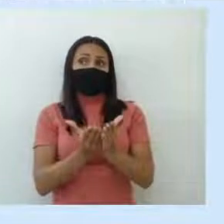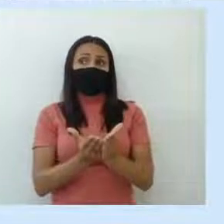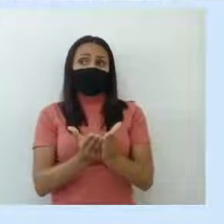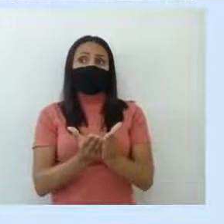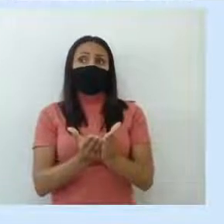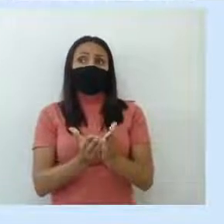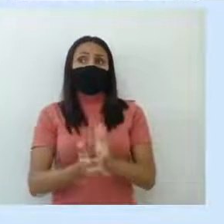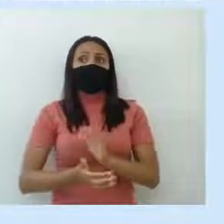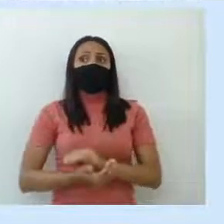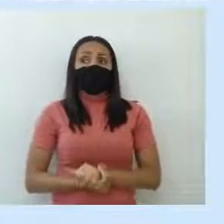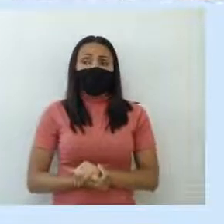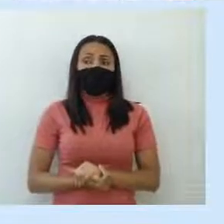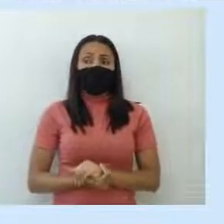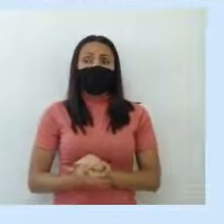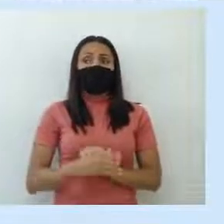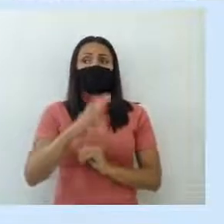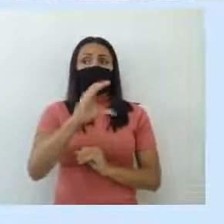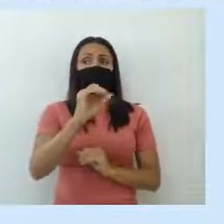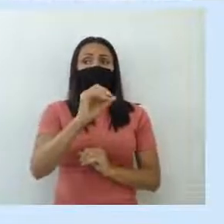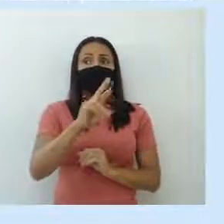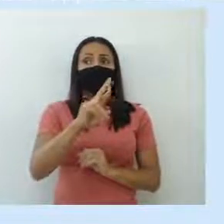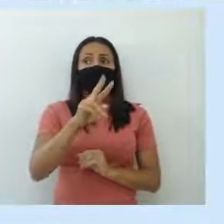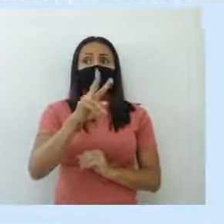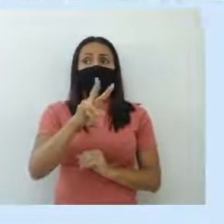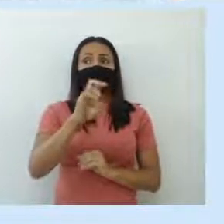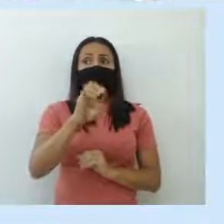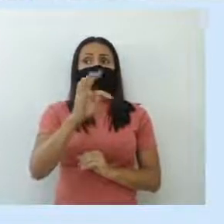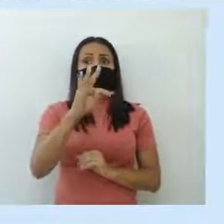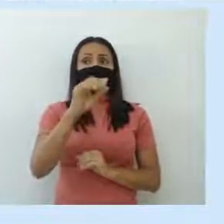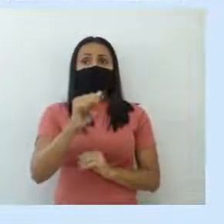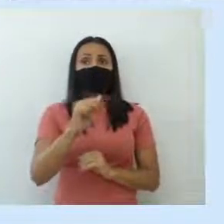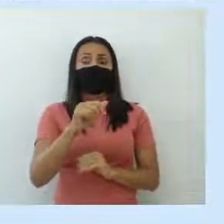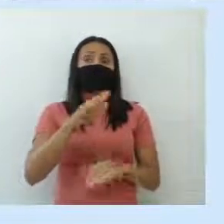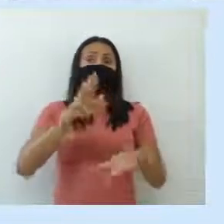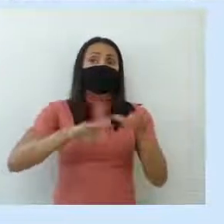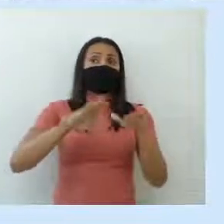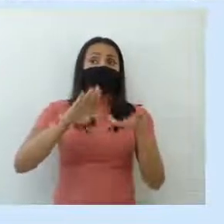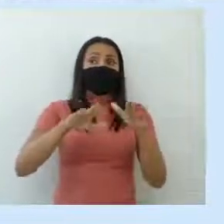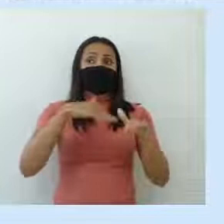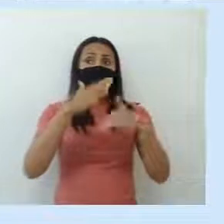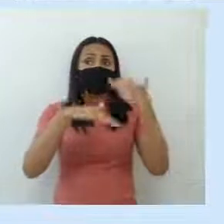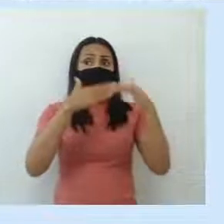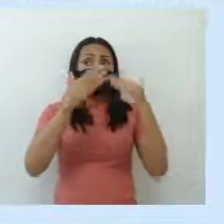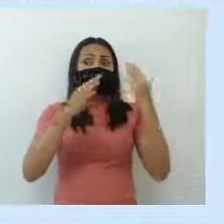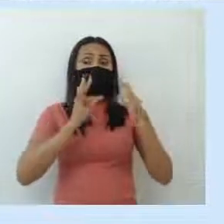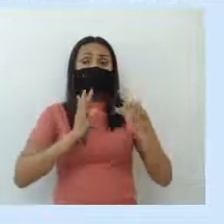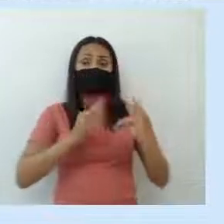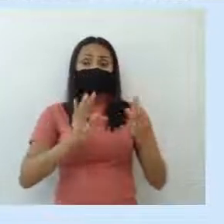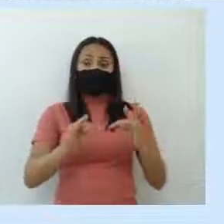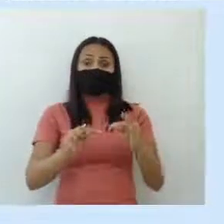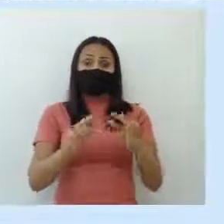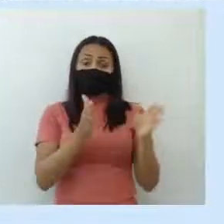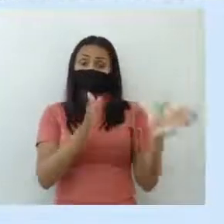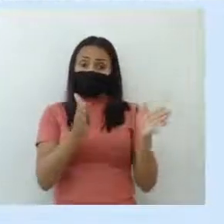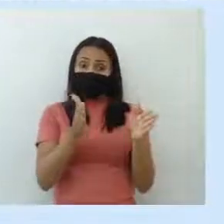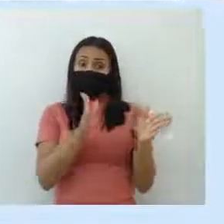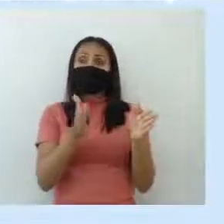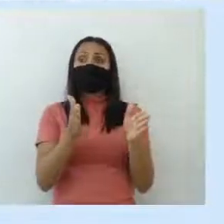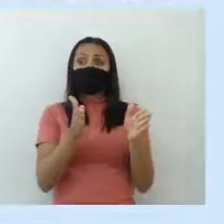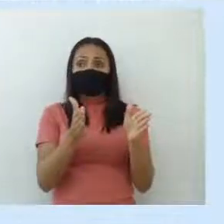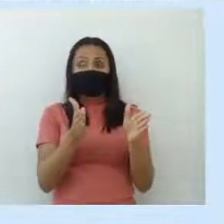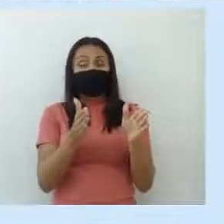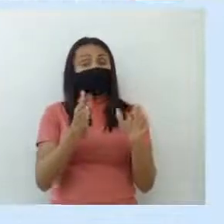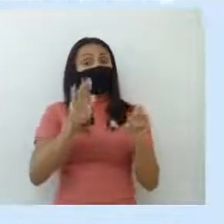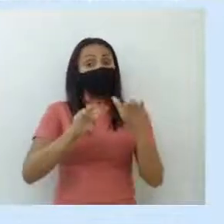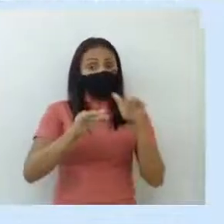Um bergatim, né? Então, ou uma corveta, dependendo do desenvolvimento tecnológico da época, dependendo